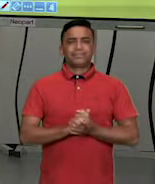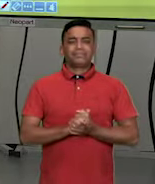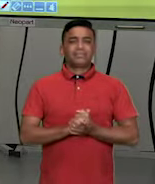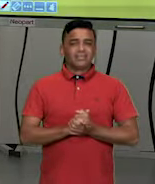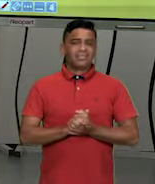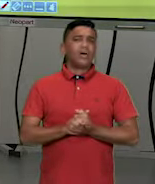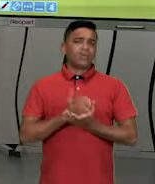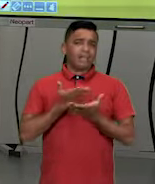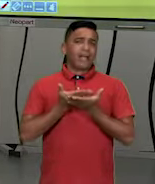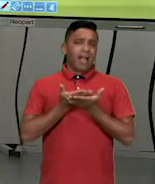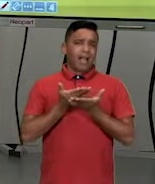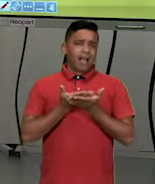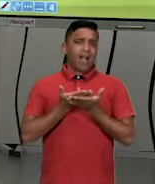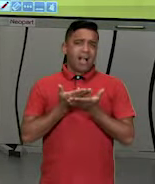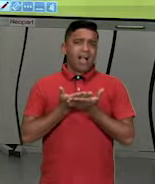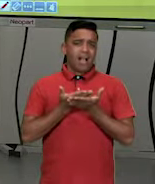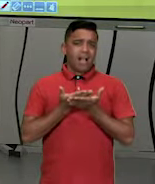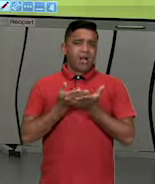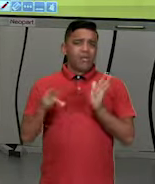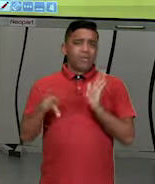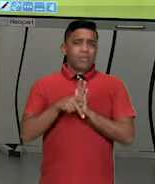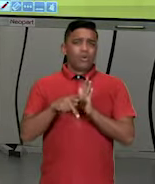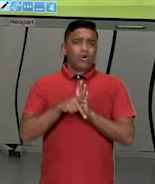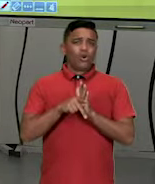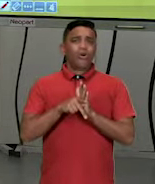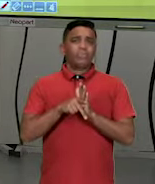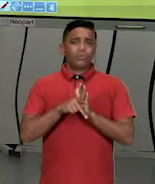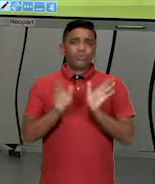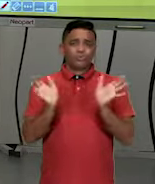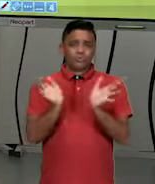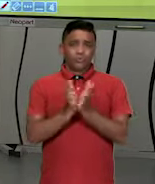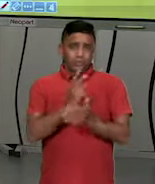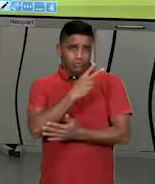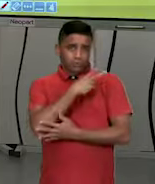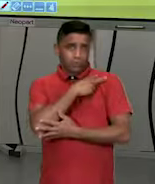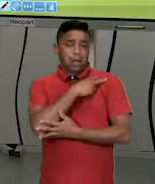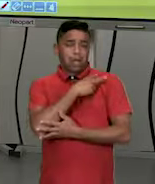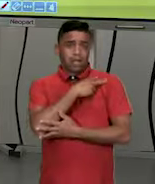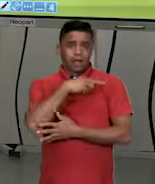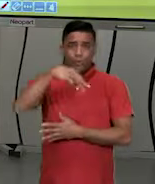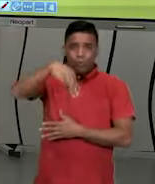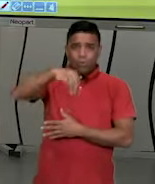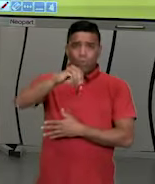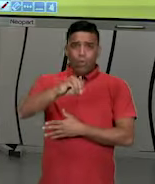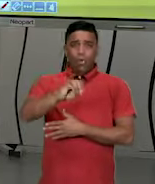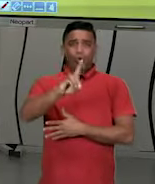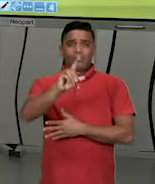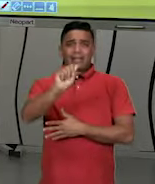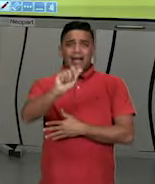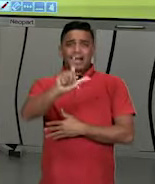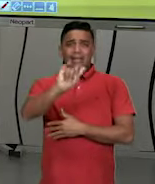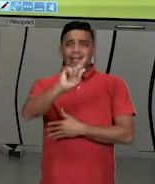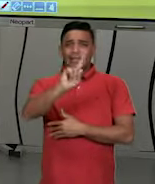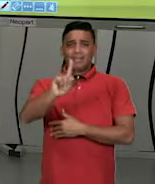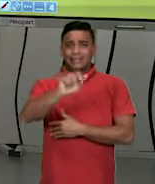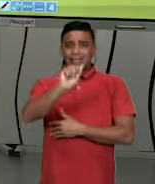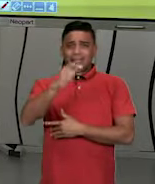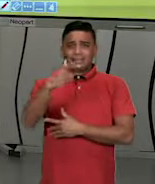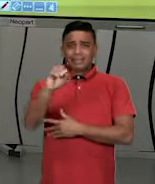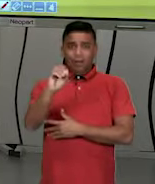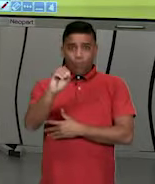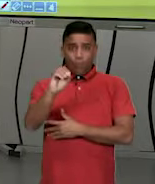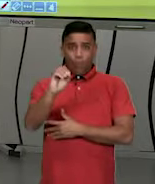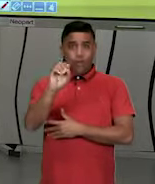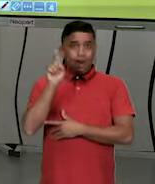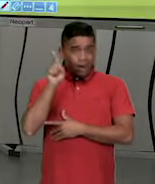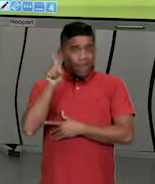de modalização destinada ao segundo ano do ensino médio. Então, se você quer aprofundar um pouquinho mais sobre